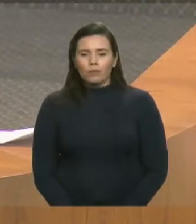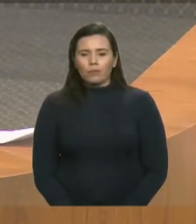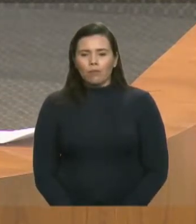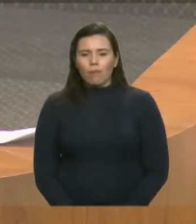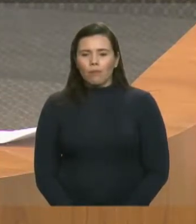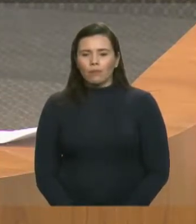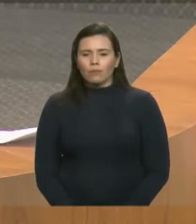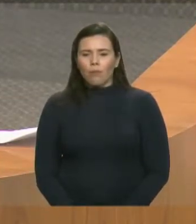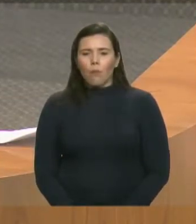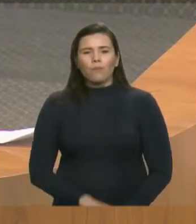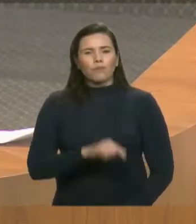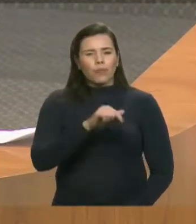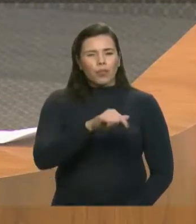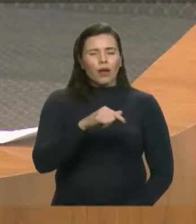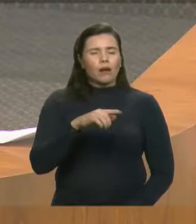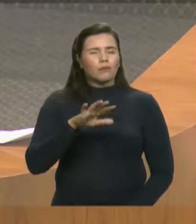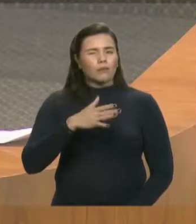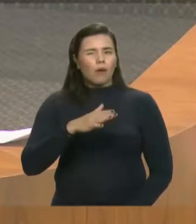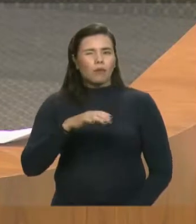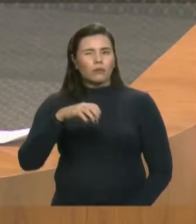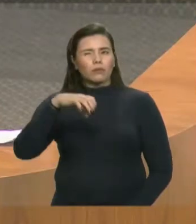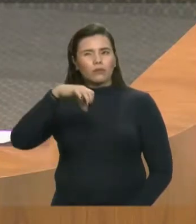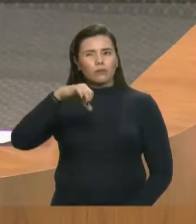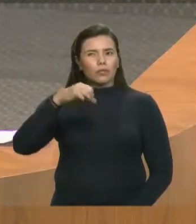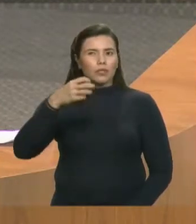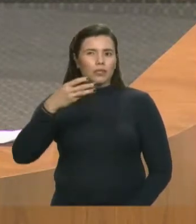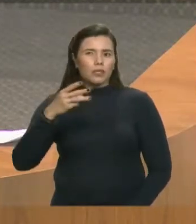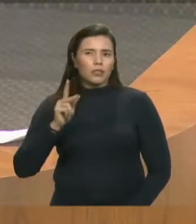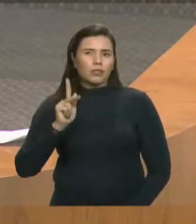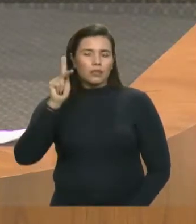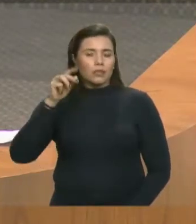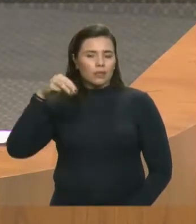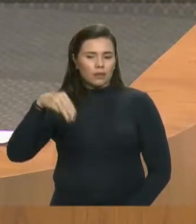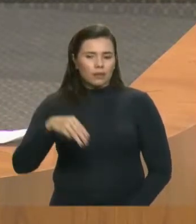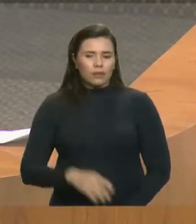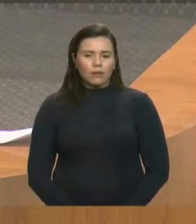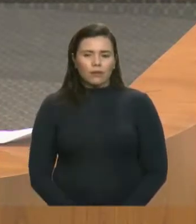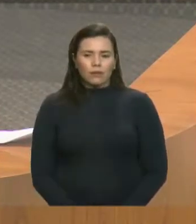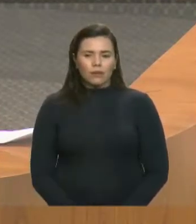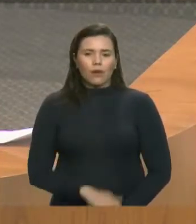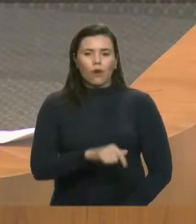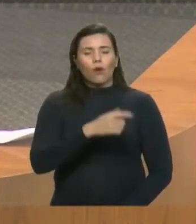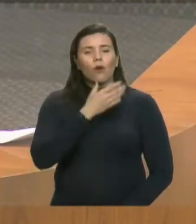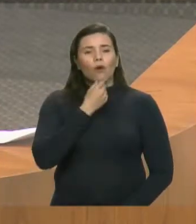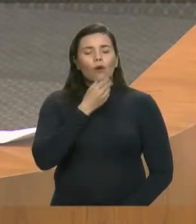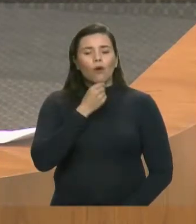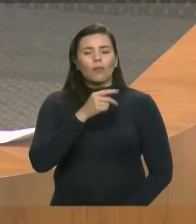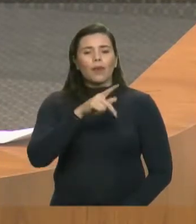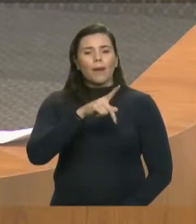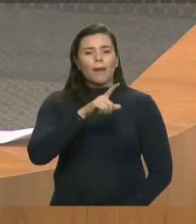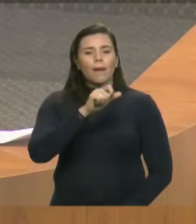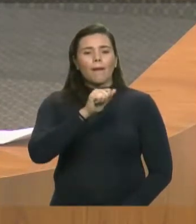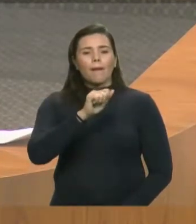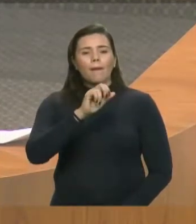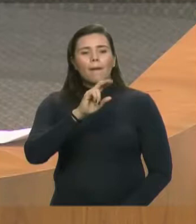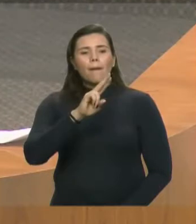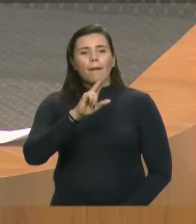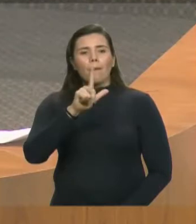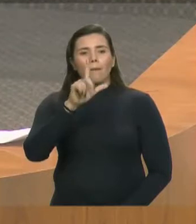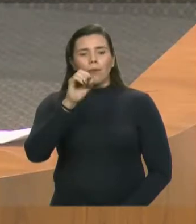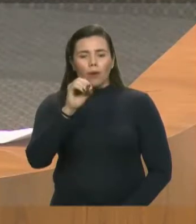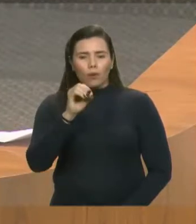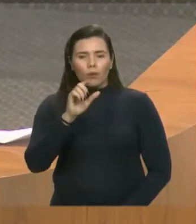a 93 quilômetros de onde o Paulo Guajajara foi